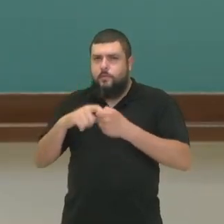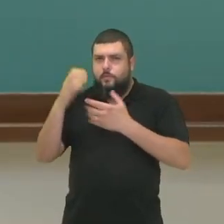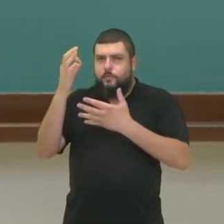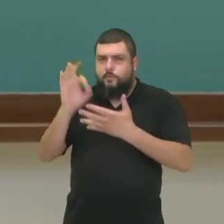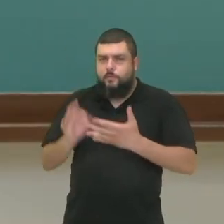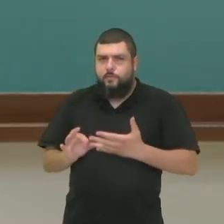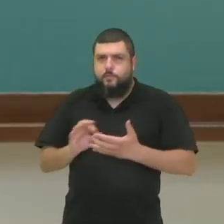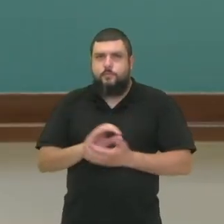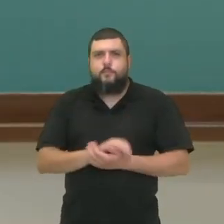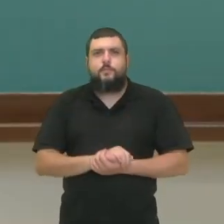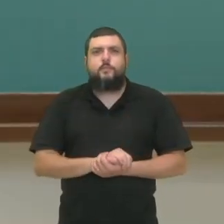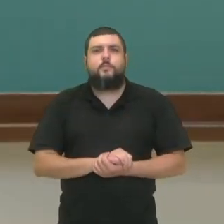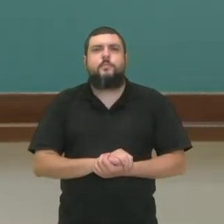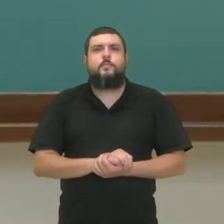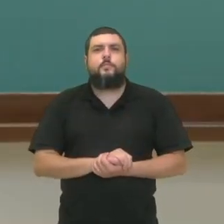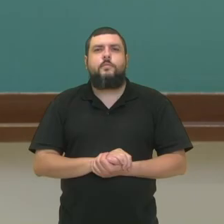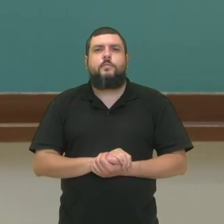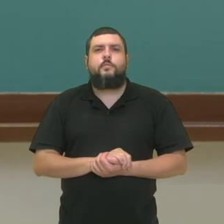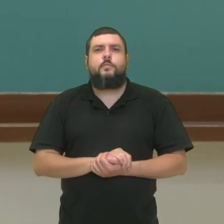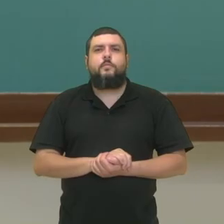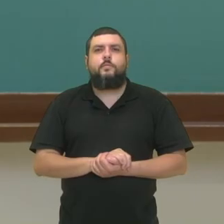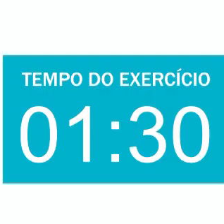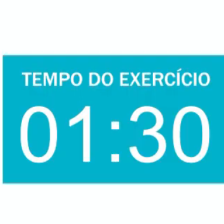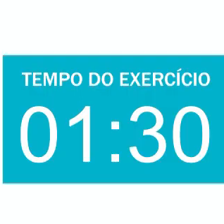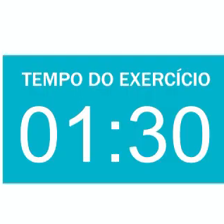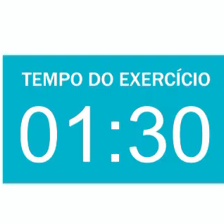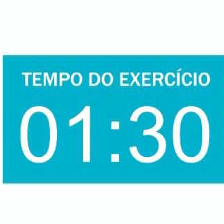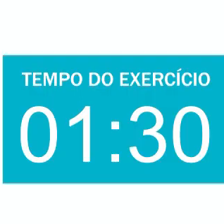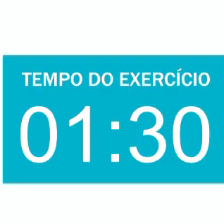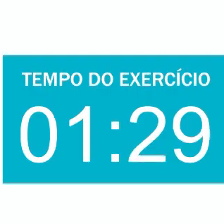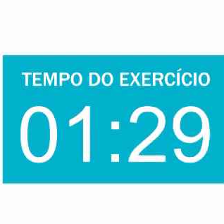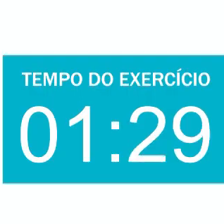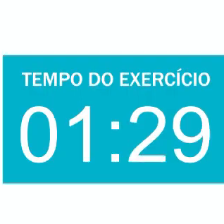essa junto com vocês, galerinha do Sexto. Partiu!